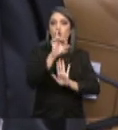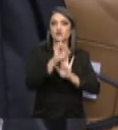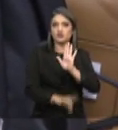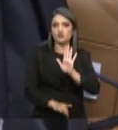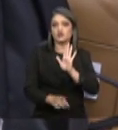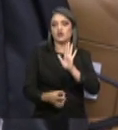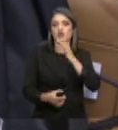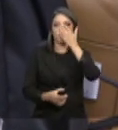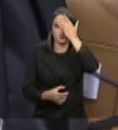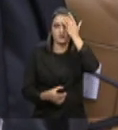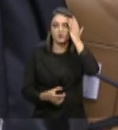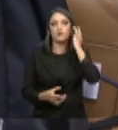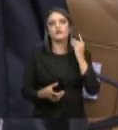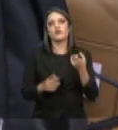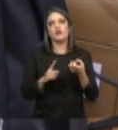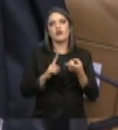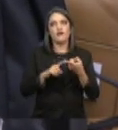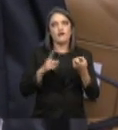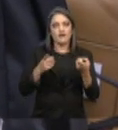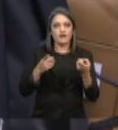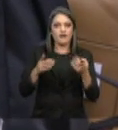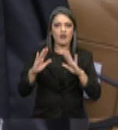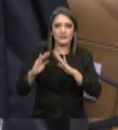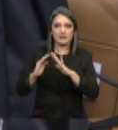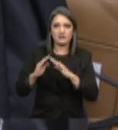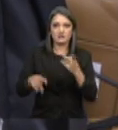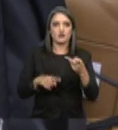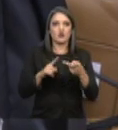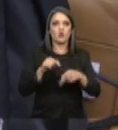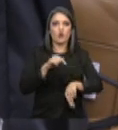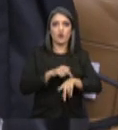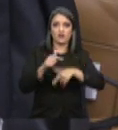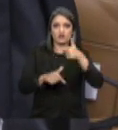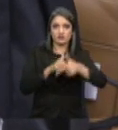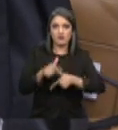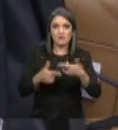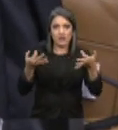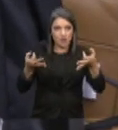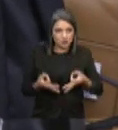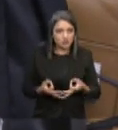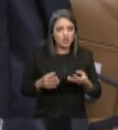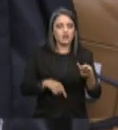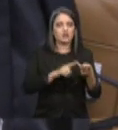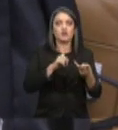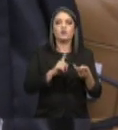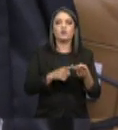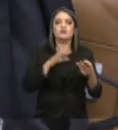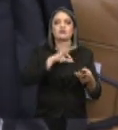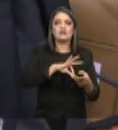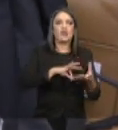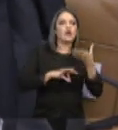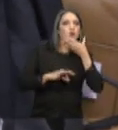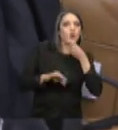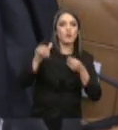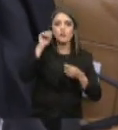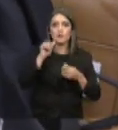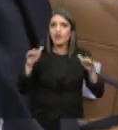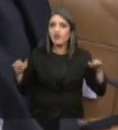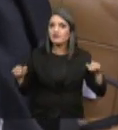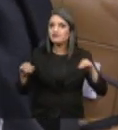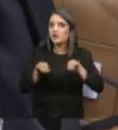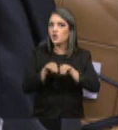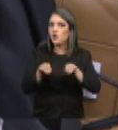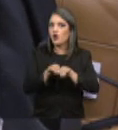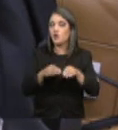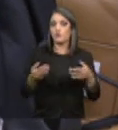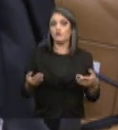sejam direito de habitação início do STF equiparação salarial entre homens e mulheres Rui